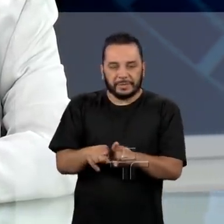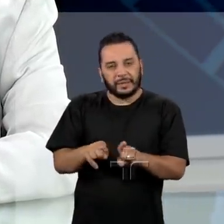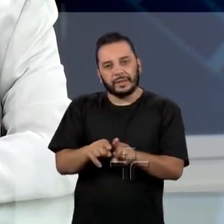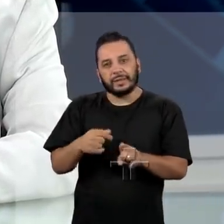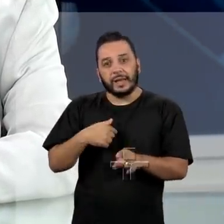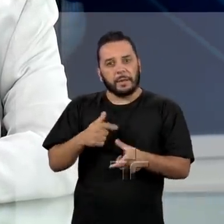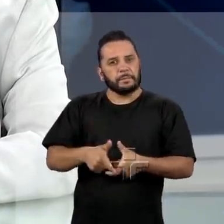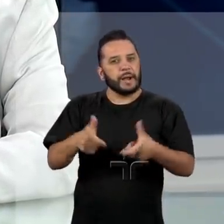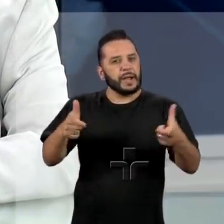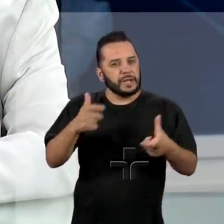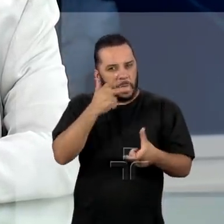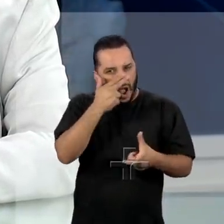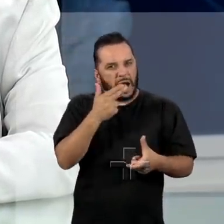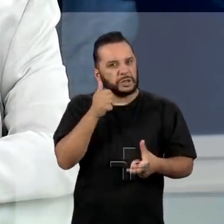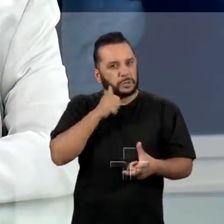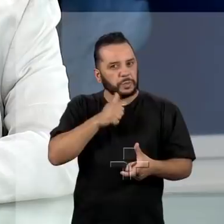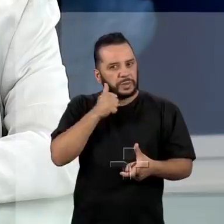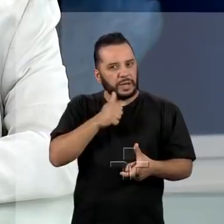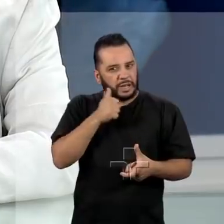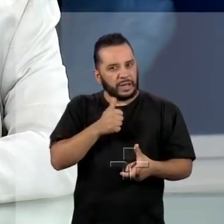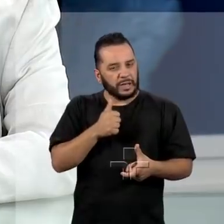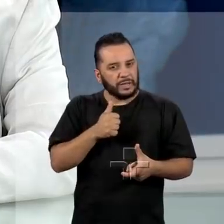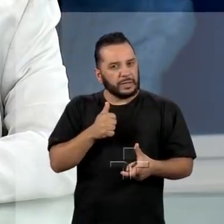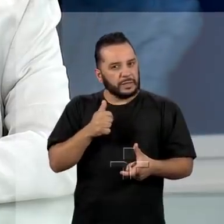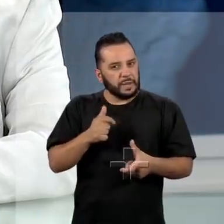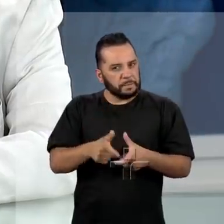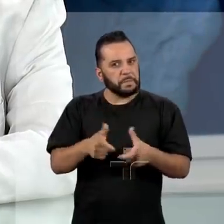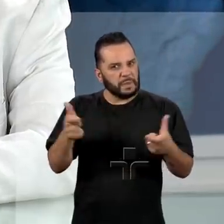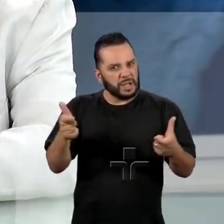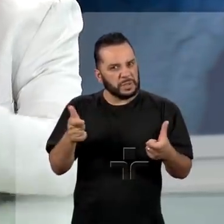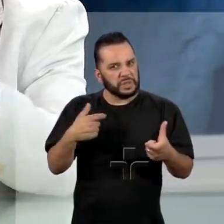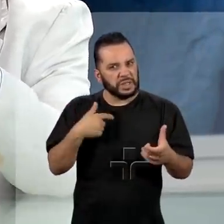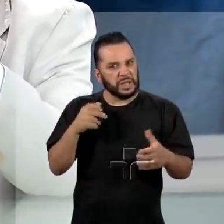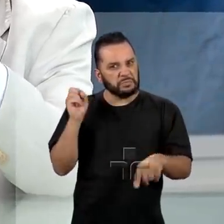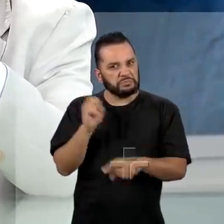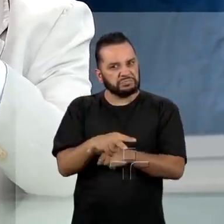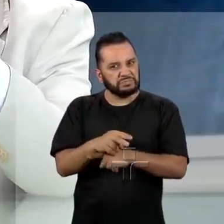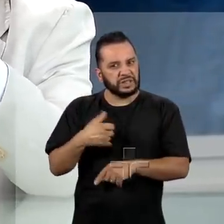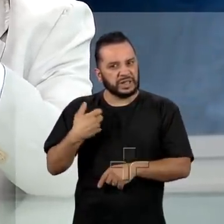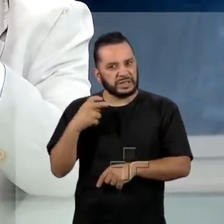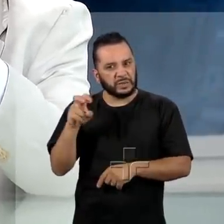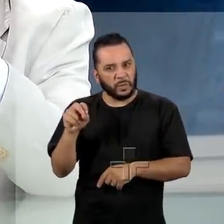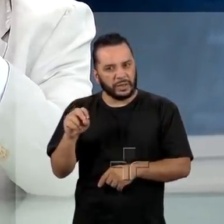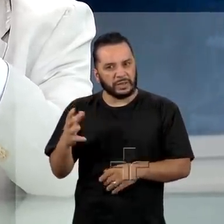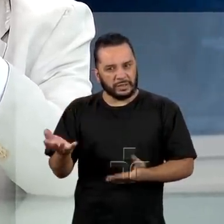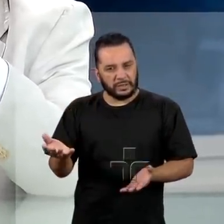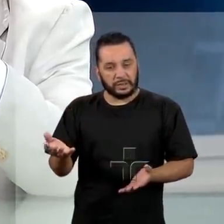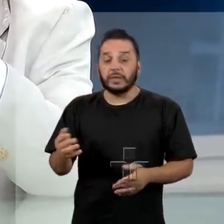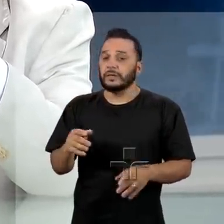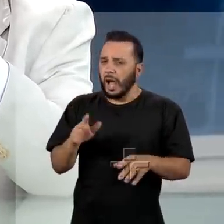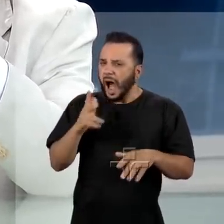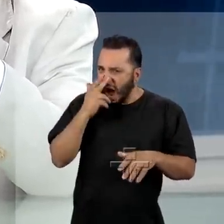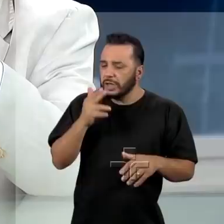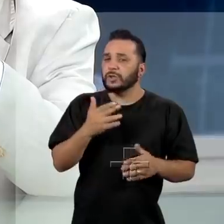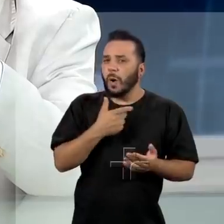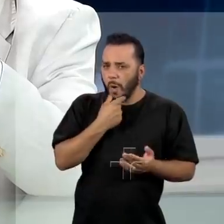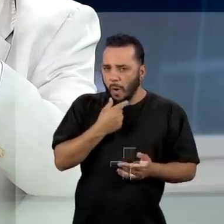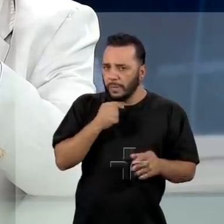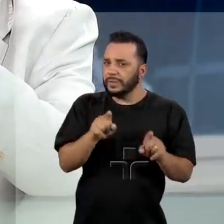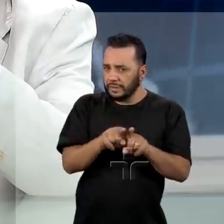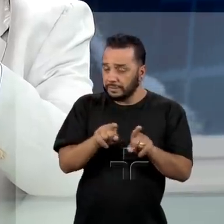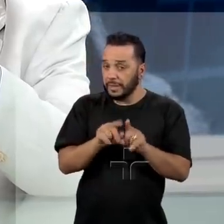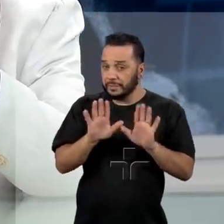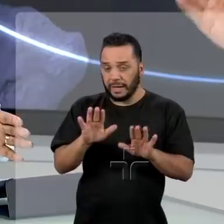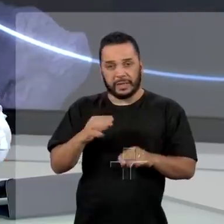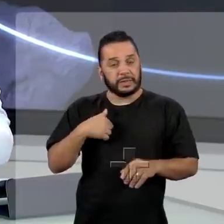de mulheres. Eu acredito que ainda deve ser de mulheres, né? Talvez em algum momento os homens também comecem a fazer isso. As mulheres já estudavam,